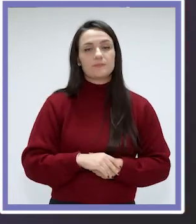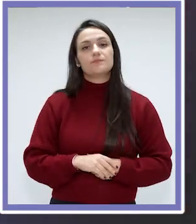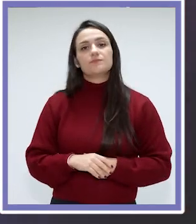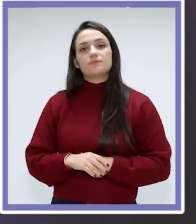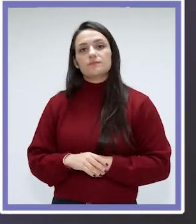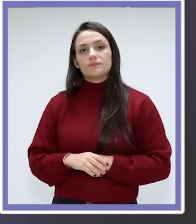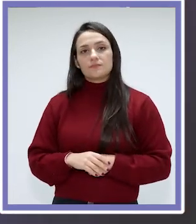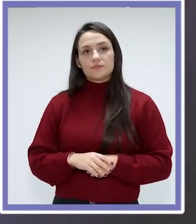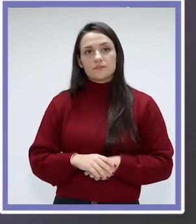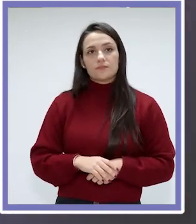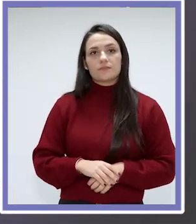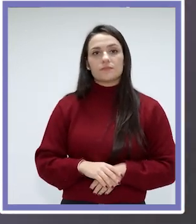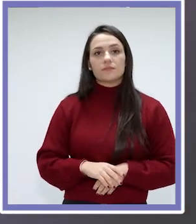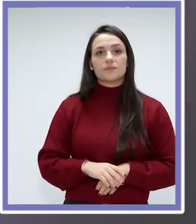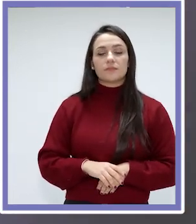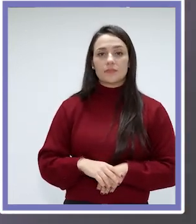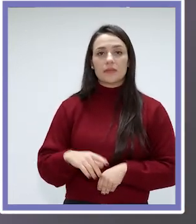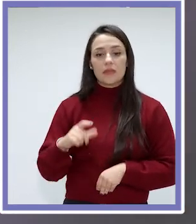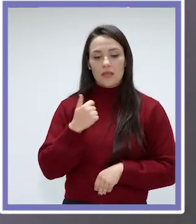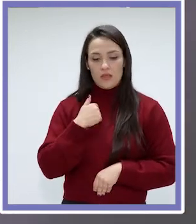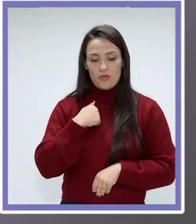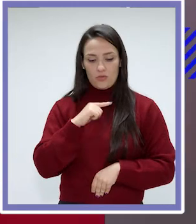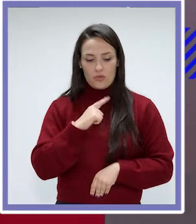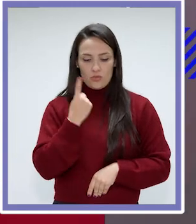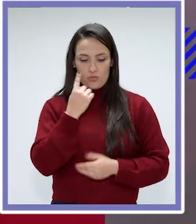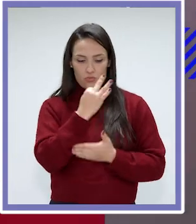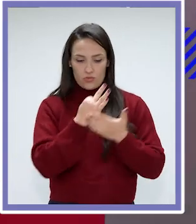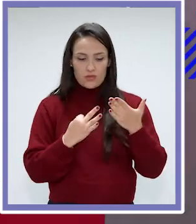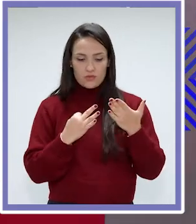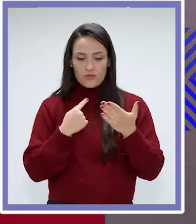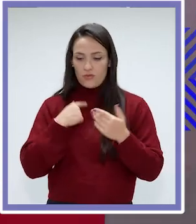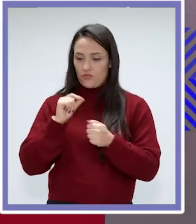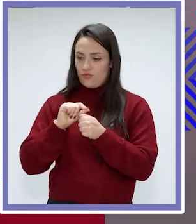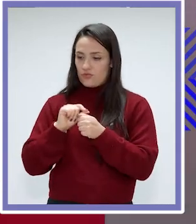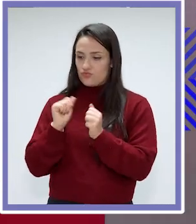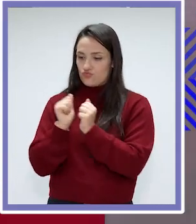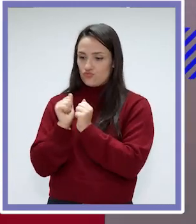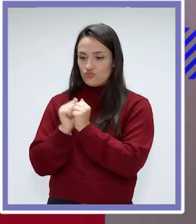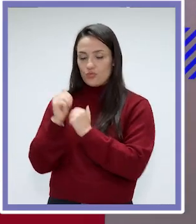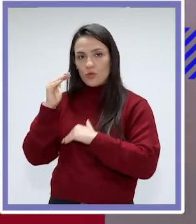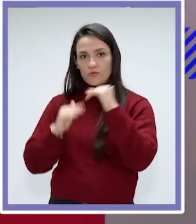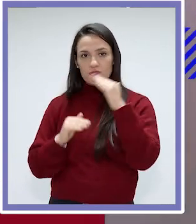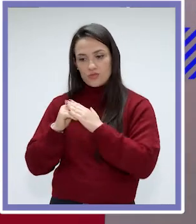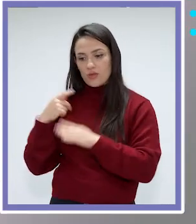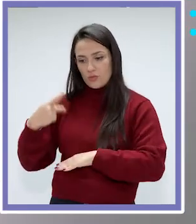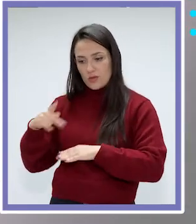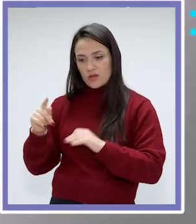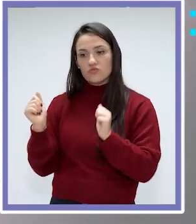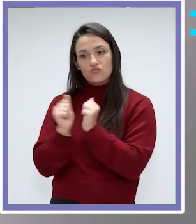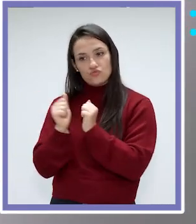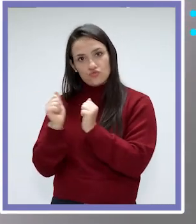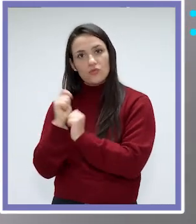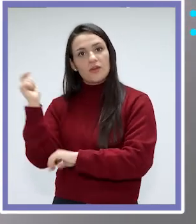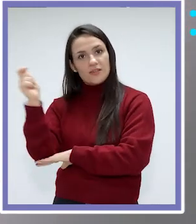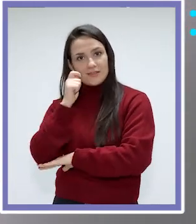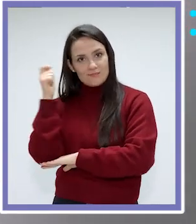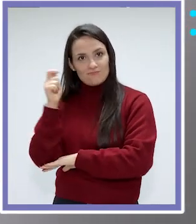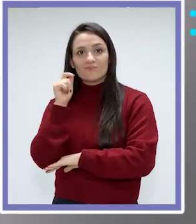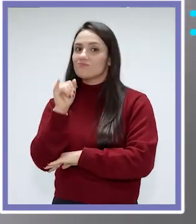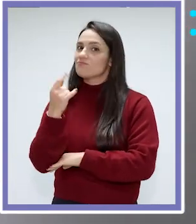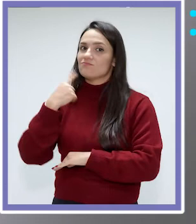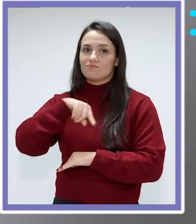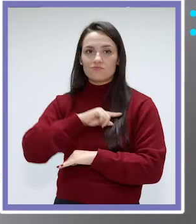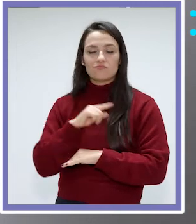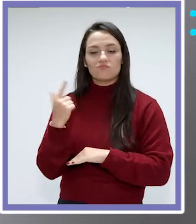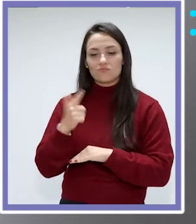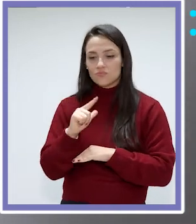produções em coautoria, por exemplo. Né? Eu tenho um texto, por exemplo, escrevi com o Paraguai, no Chile e da Argentina. Então, assim, se a gente não tiver